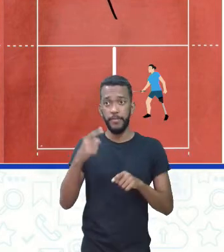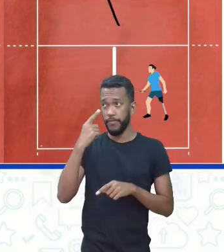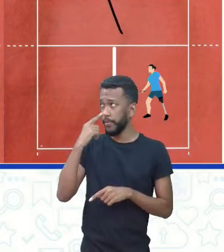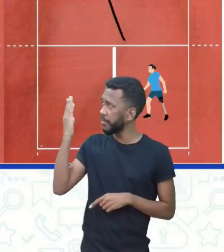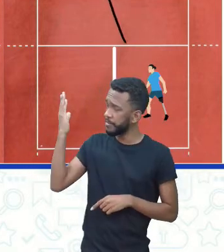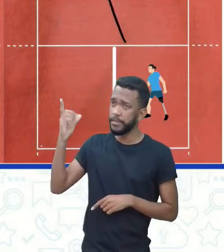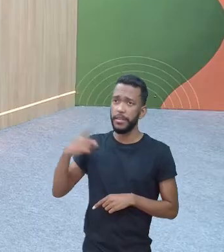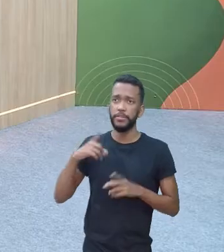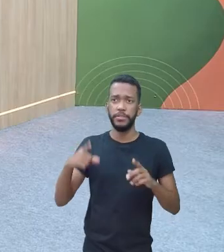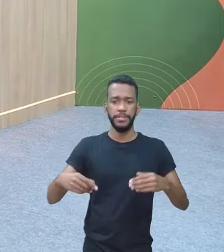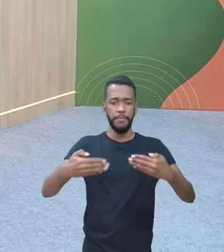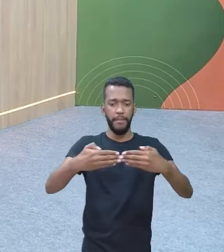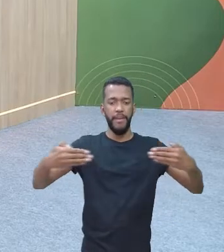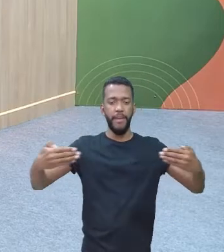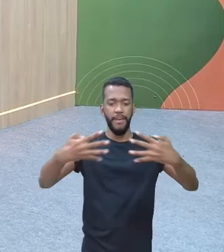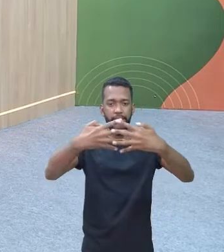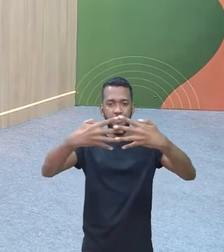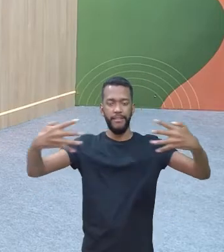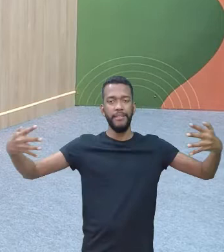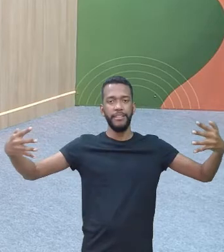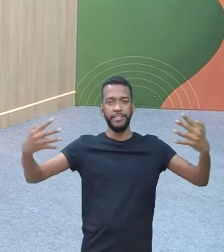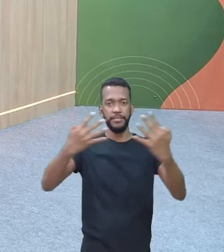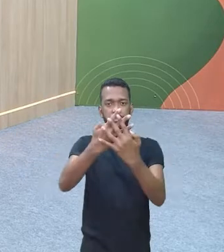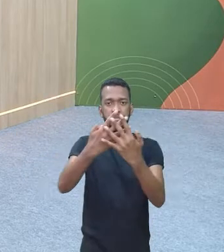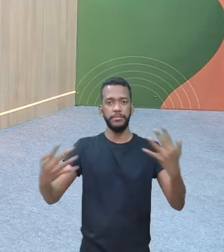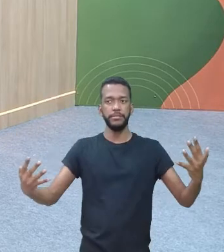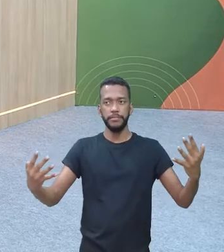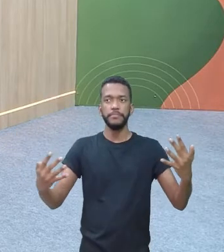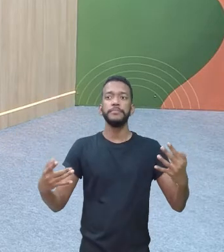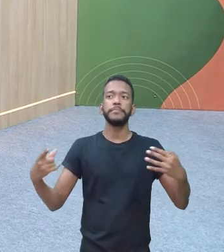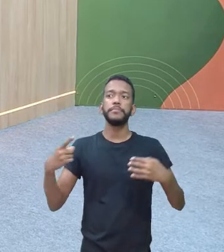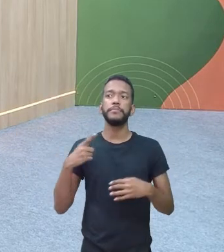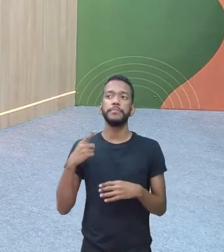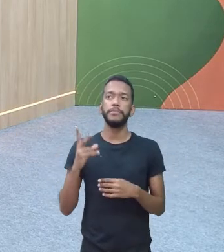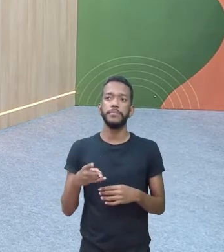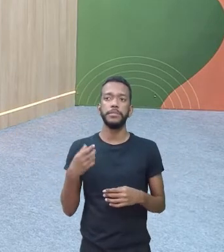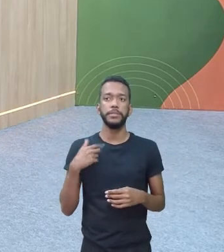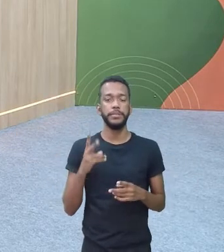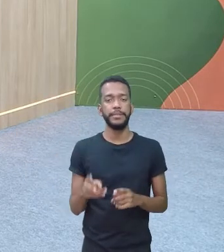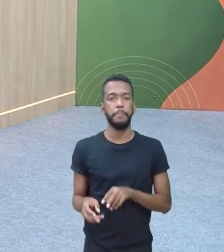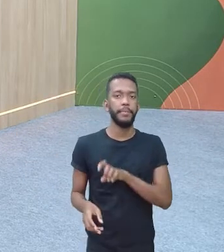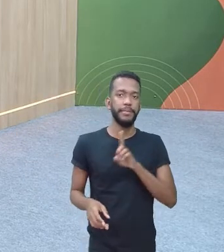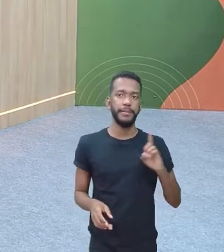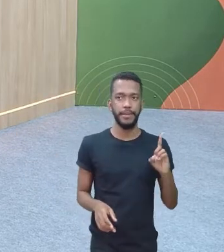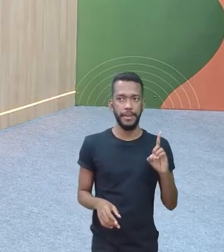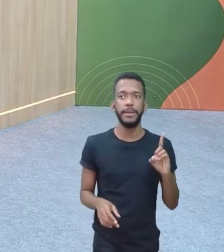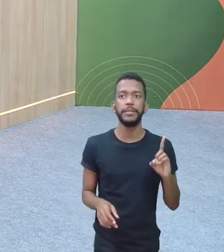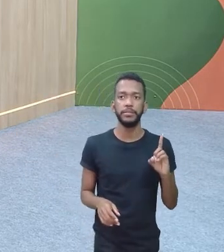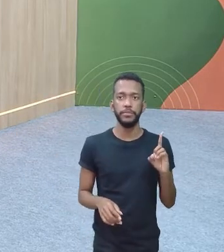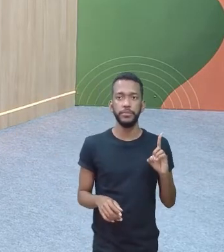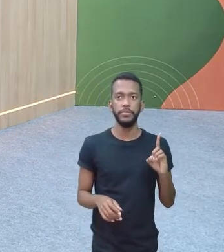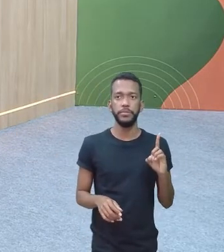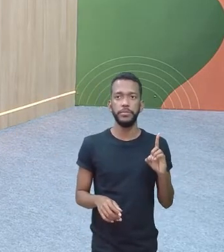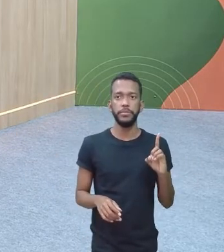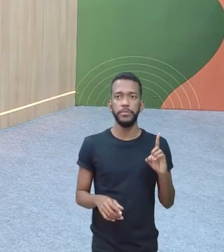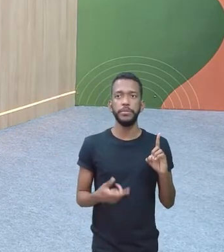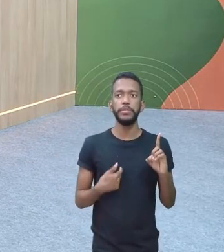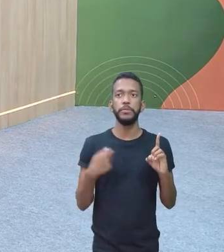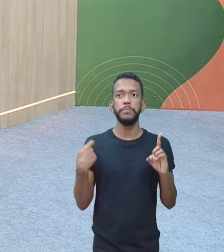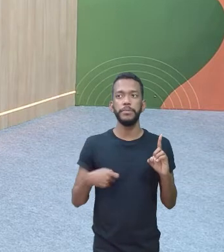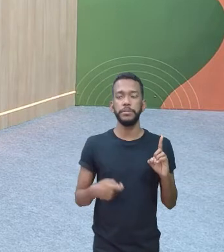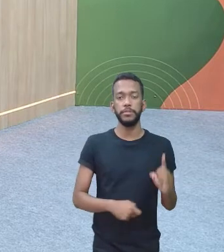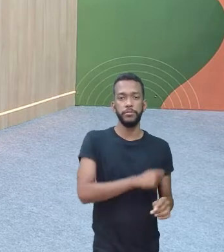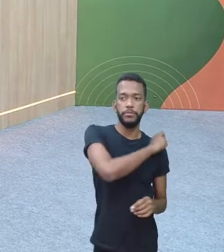rede. Eu estou de frente para a rede, eu começo iniciando o saque do meu lado direito. E aí, eu tenho que sacar